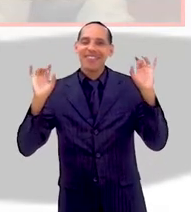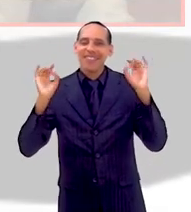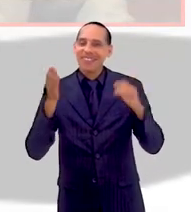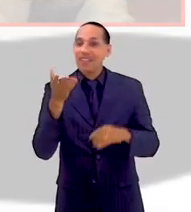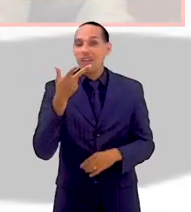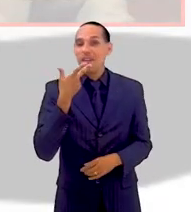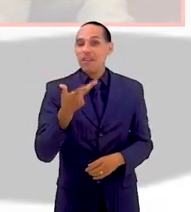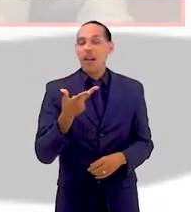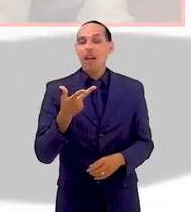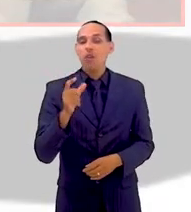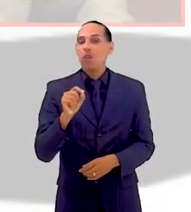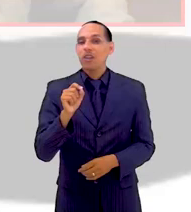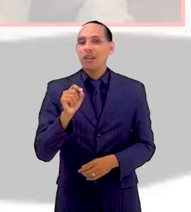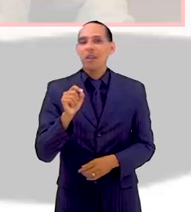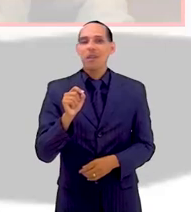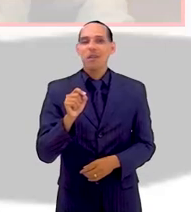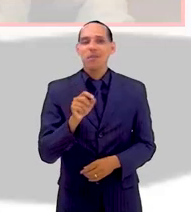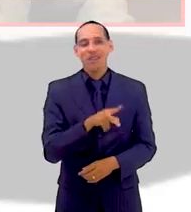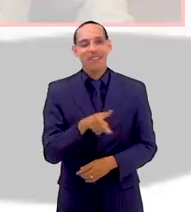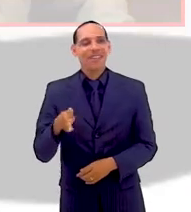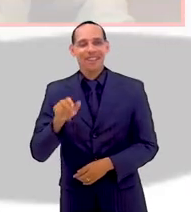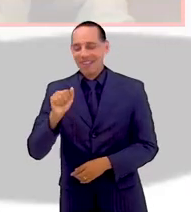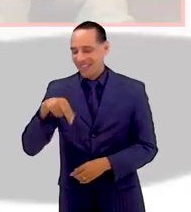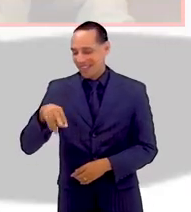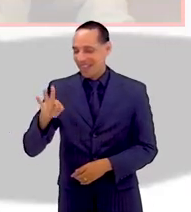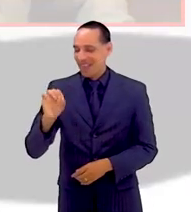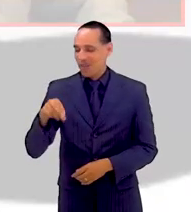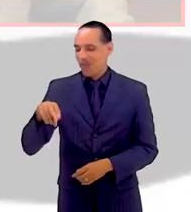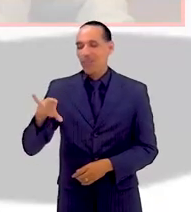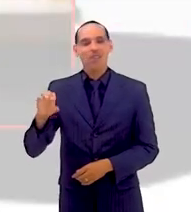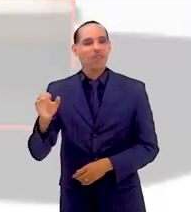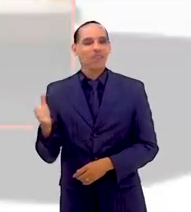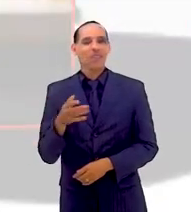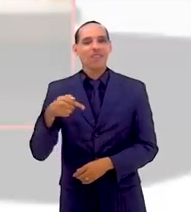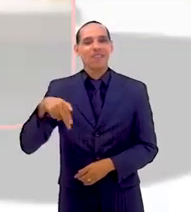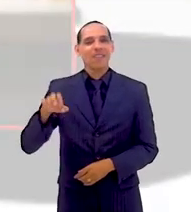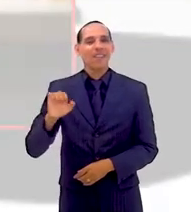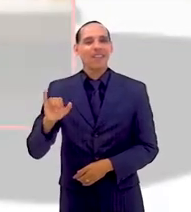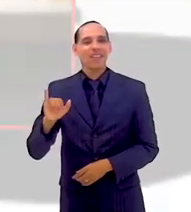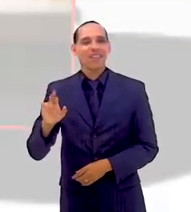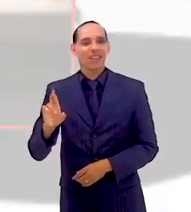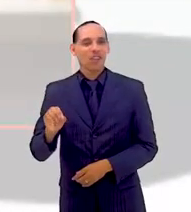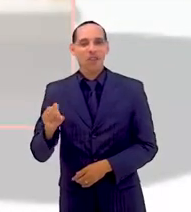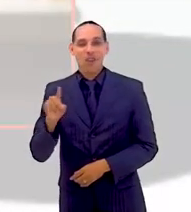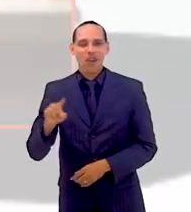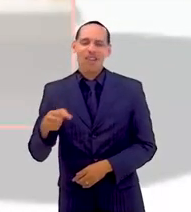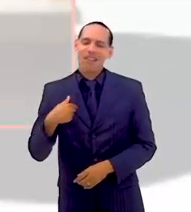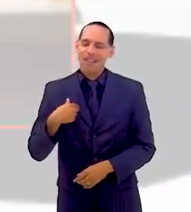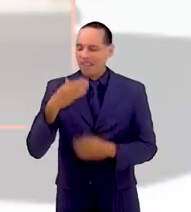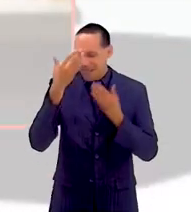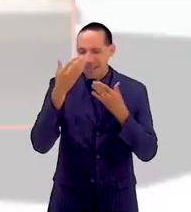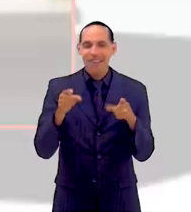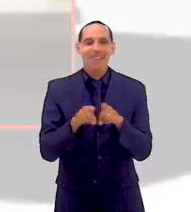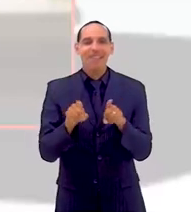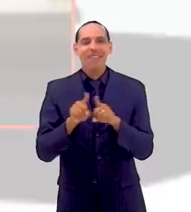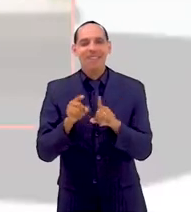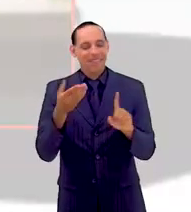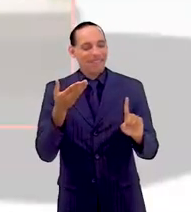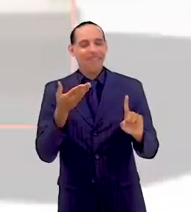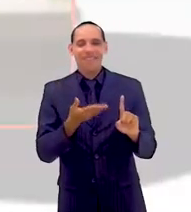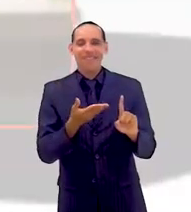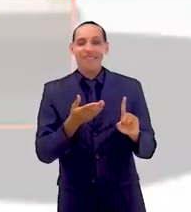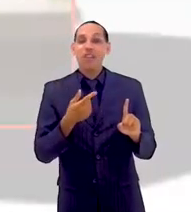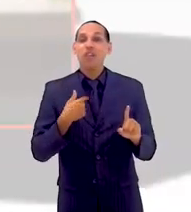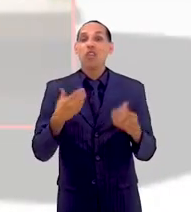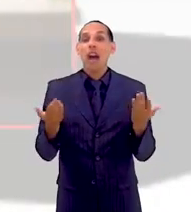Extraordinário, você citou o presidente Antônio Queiroz, a quem eu também aproveito para fazer esse momento de agradecimento por tudo que ele tem trazido, né? Nós